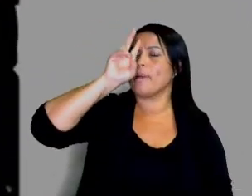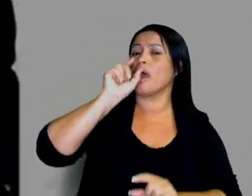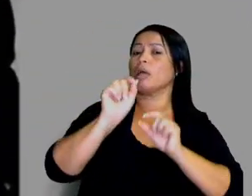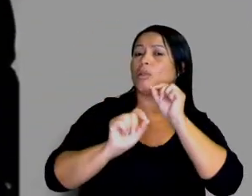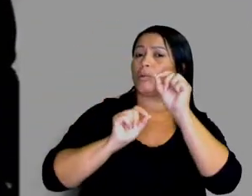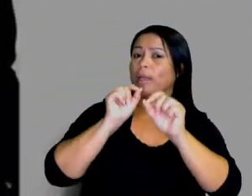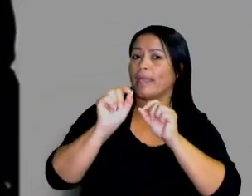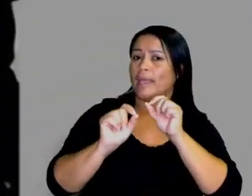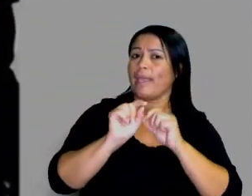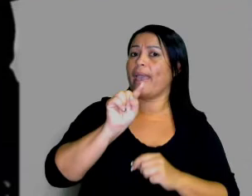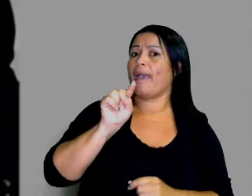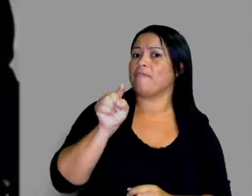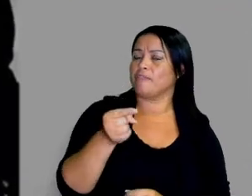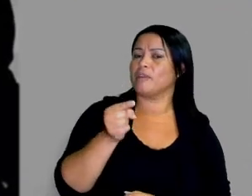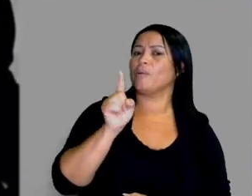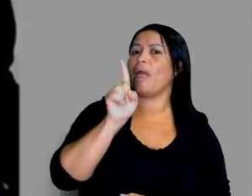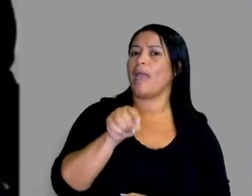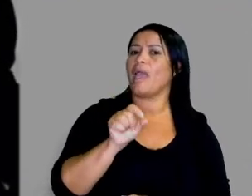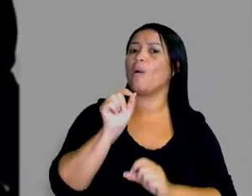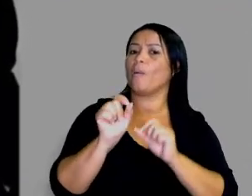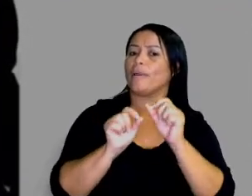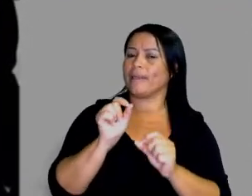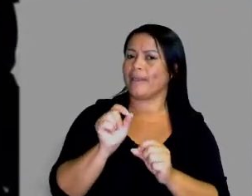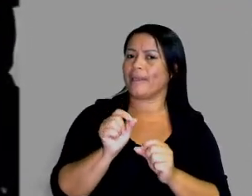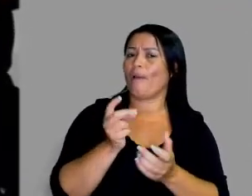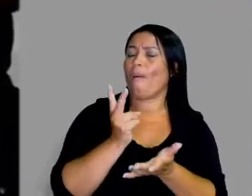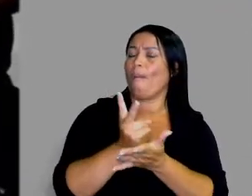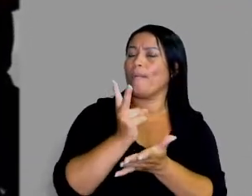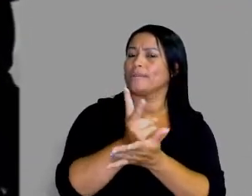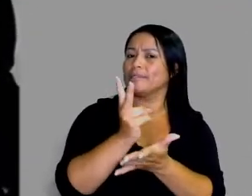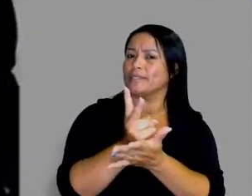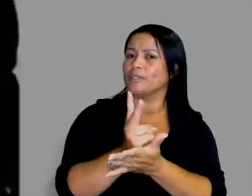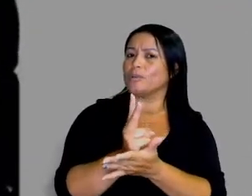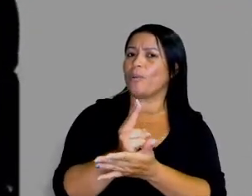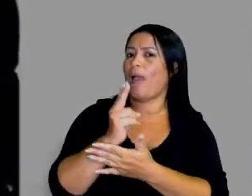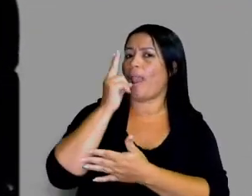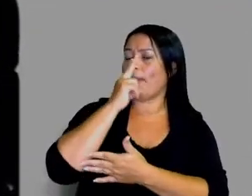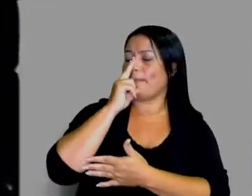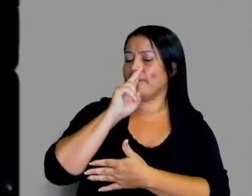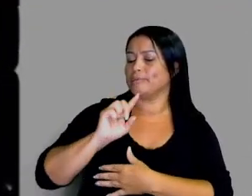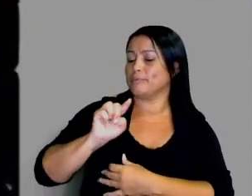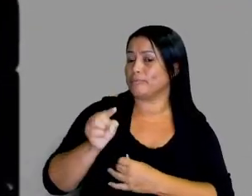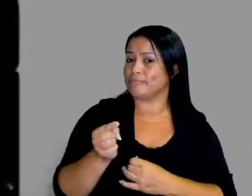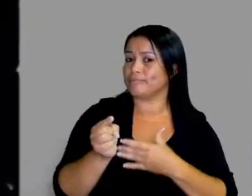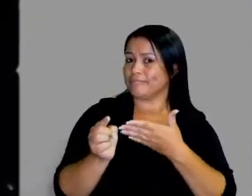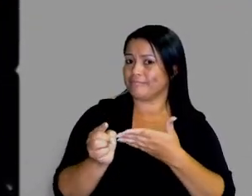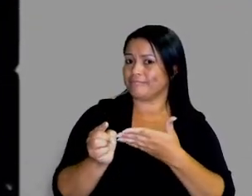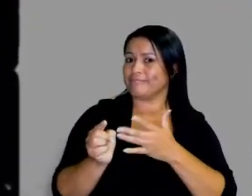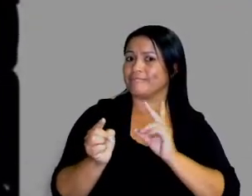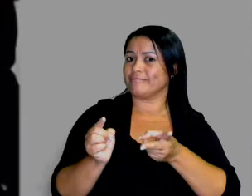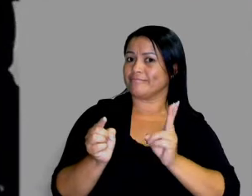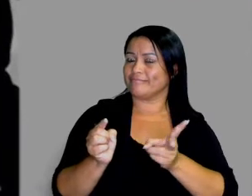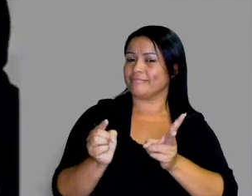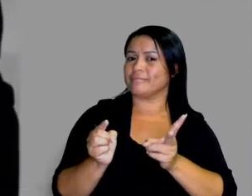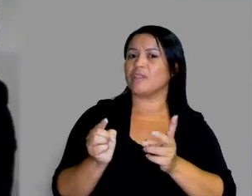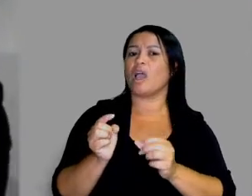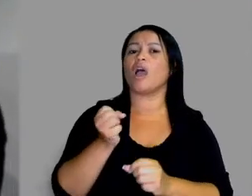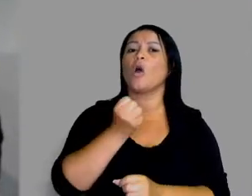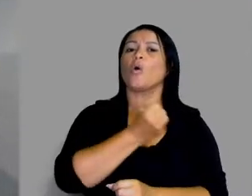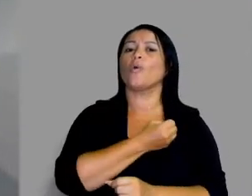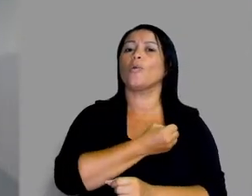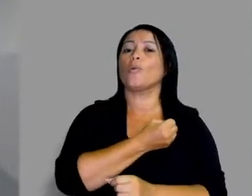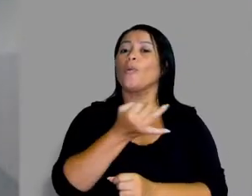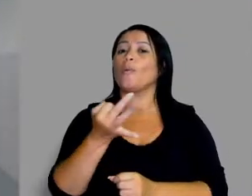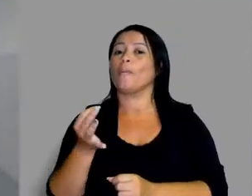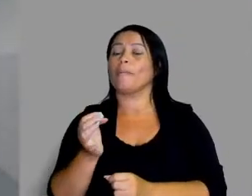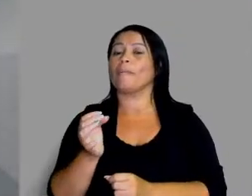Lembrando que a vírgula, ela vai continuar no local que está, ok? Então,